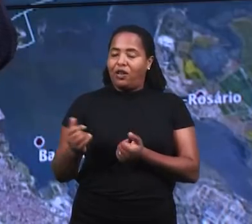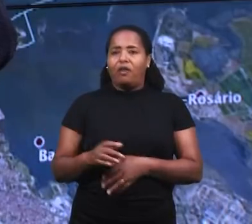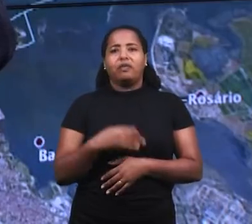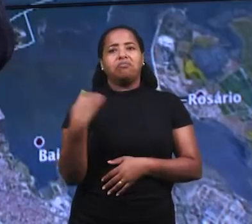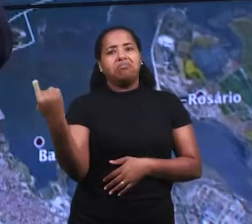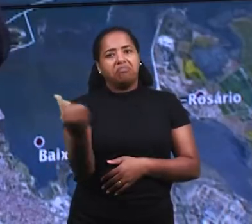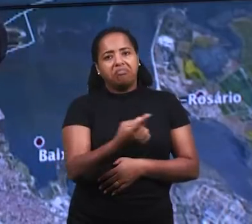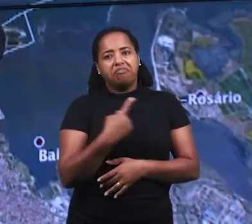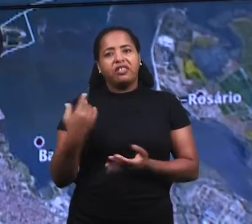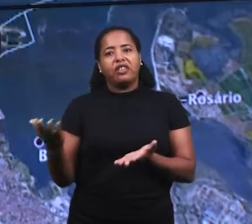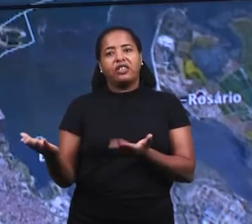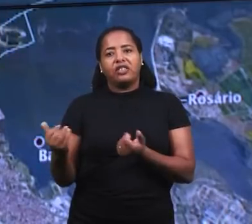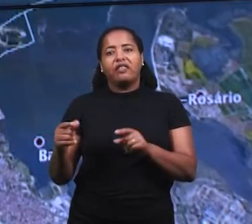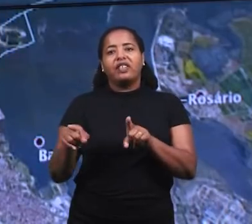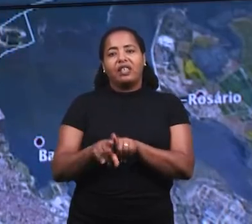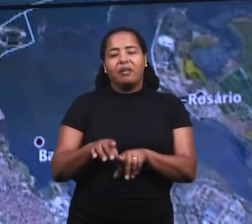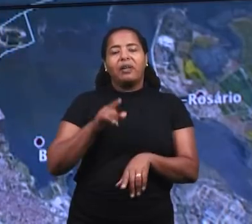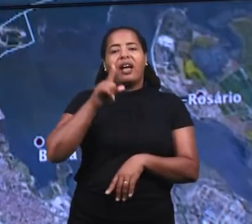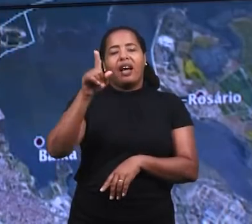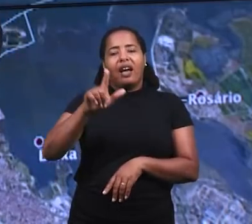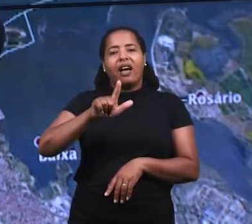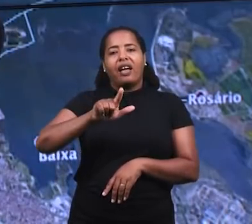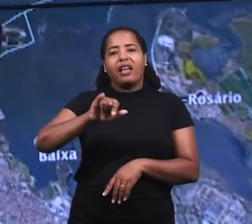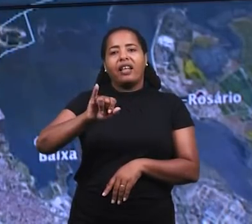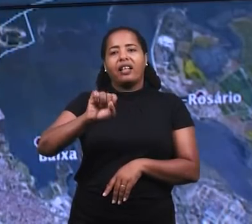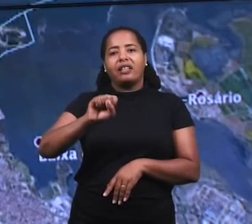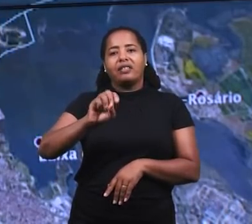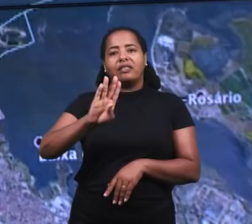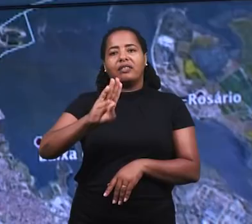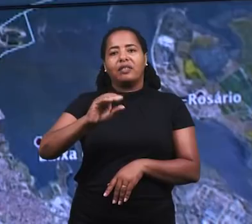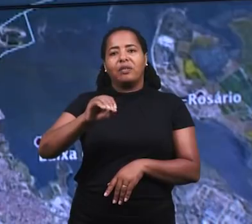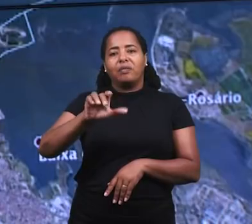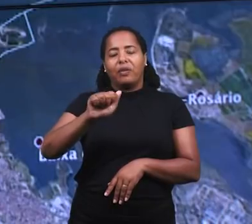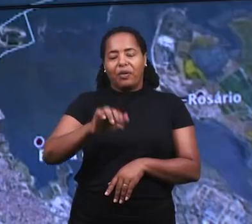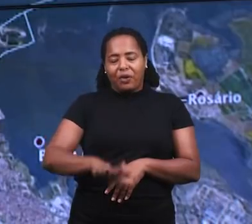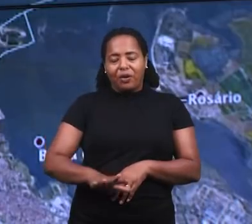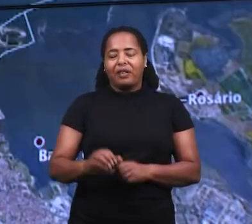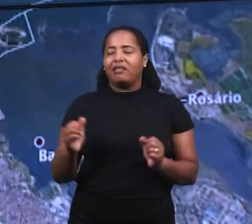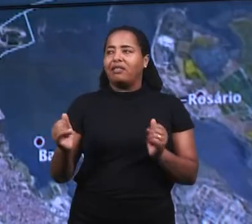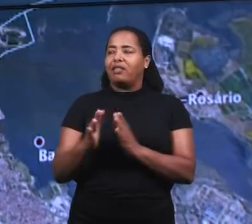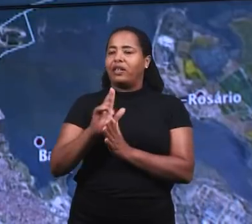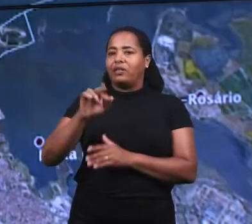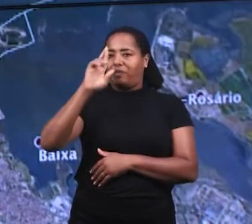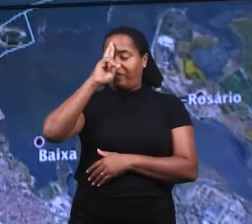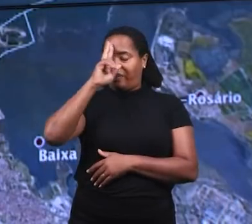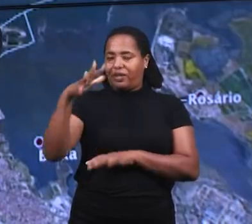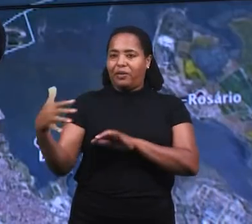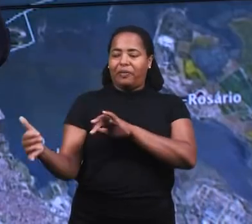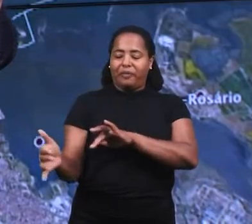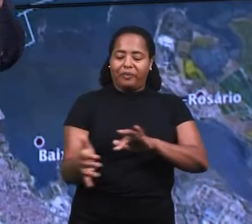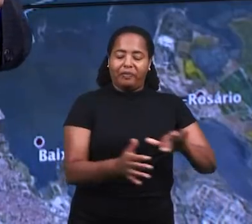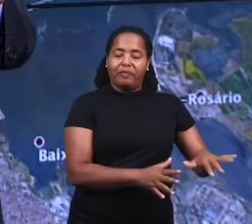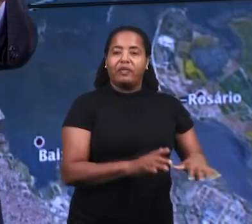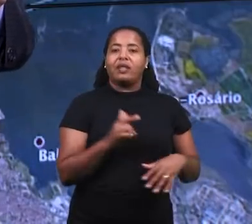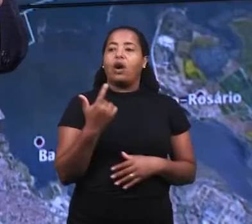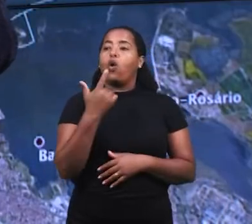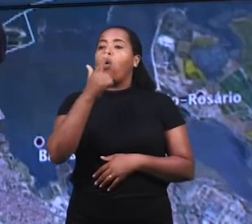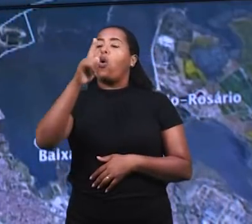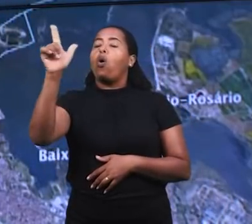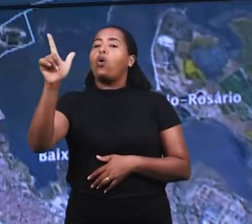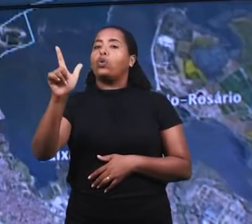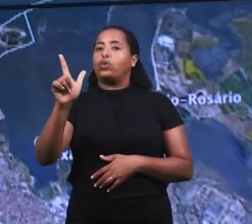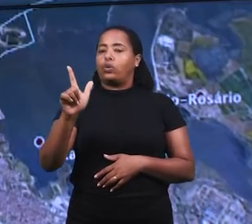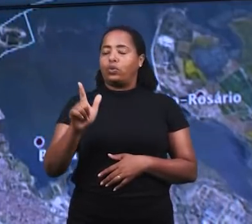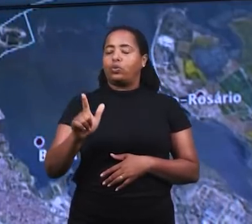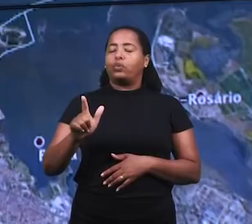grandemente a sua vida de jovem e os nossos jovens também da igreja aí em Lisboa. Louvado seja o nome do